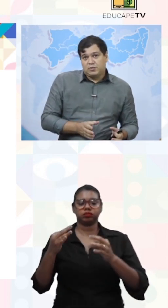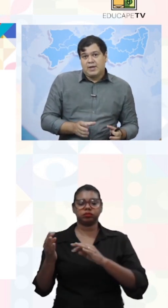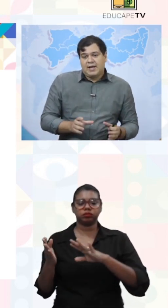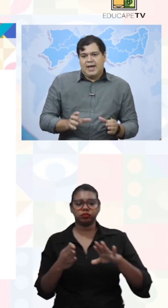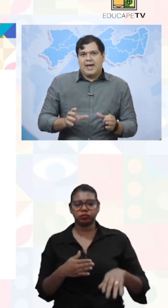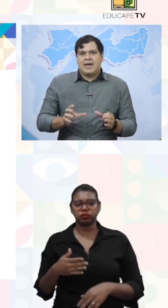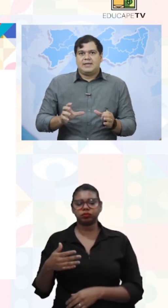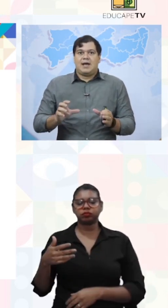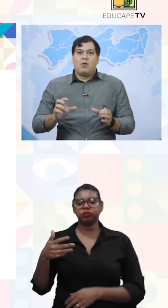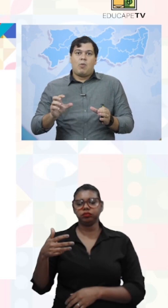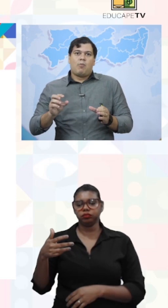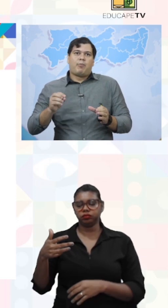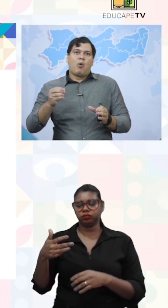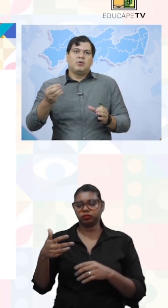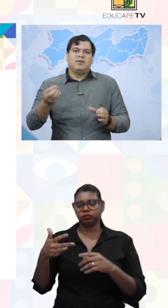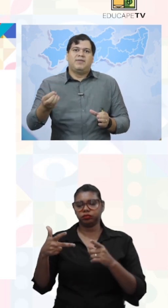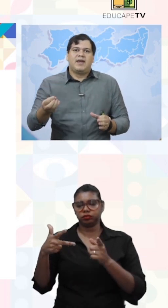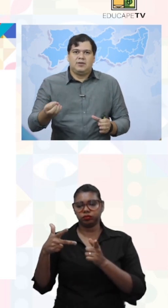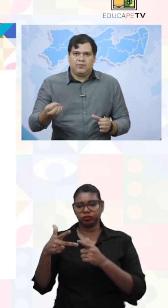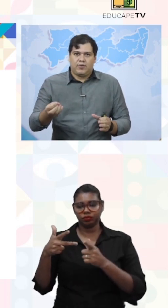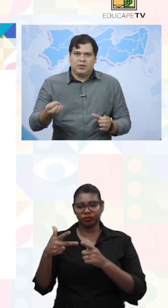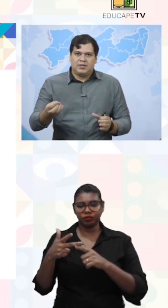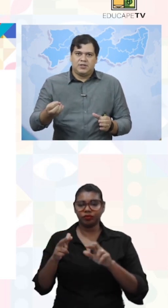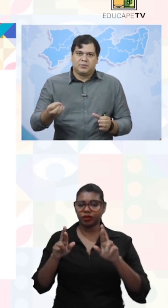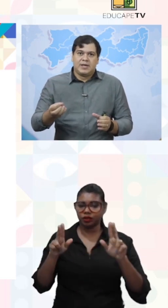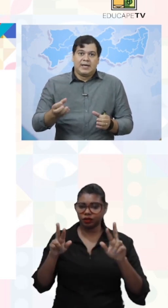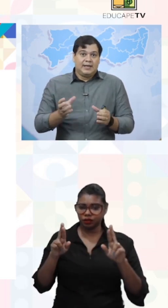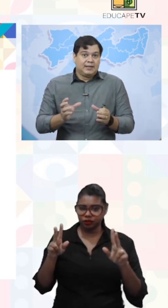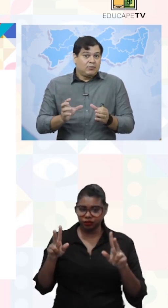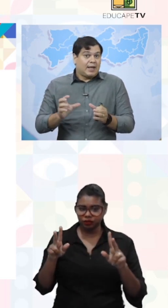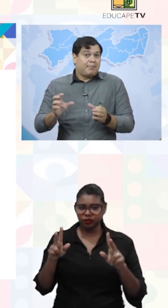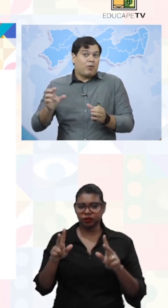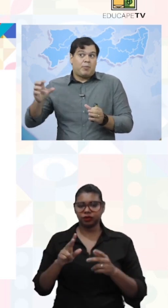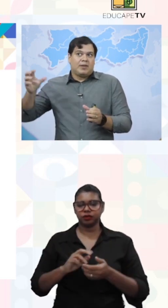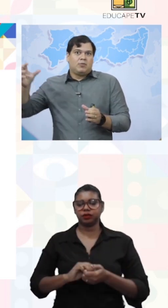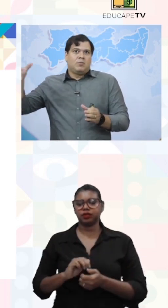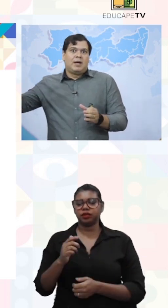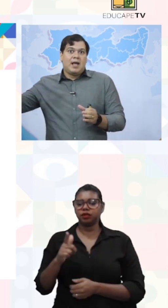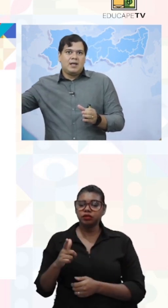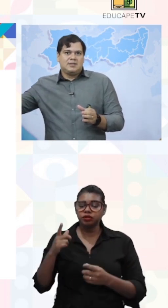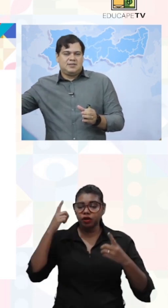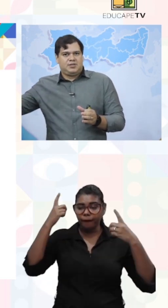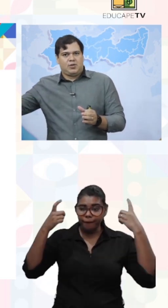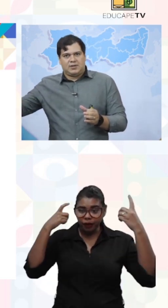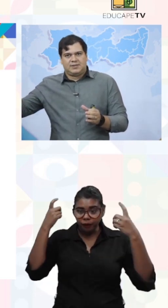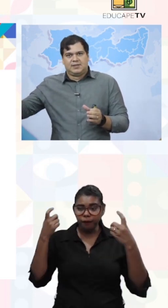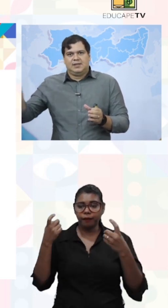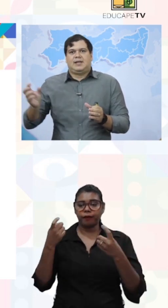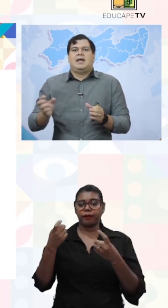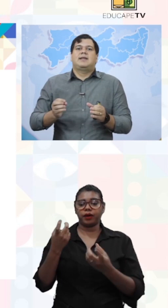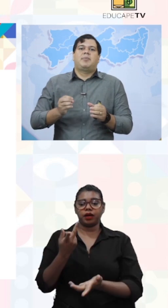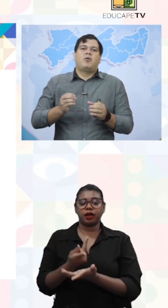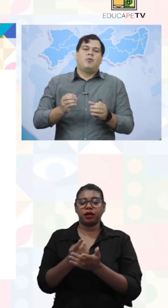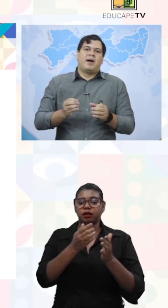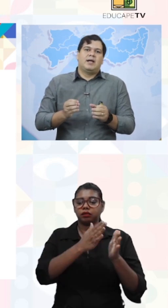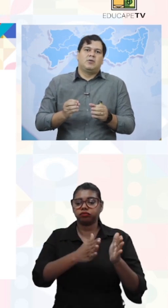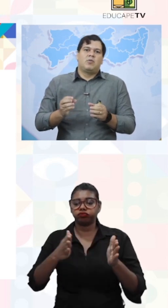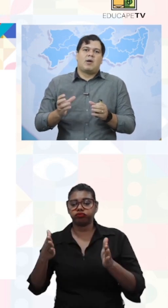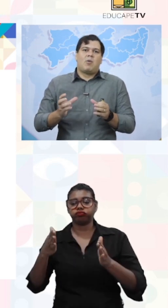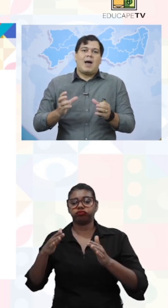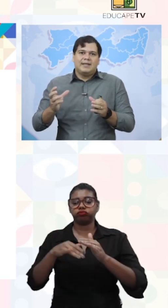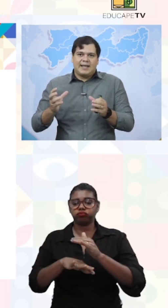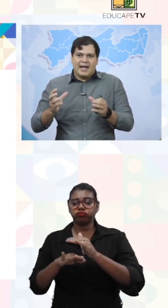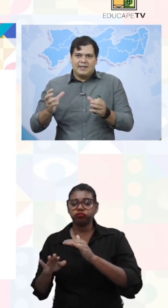Toyotismo já é um pouco diferente do Fordismo. Ele não está preocupado com grandes estoques, tá? Ele está preocupado